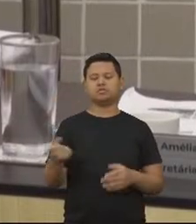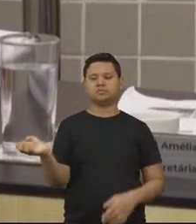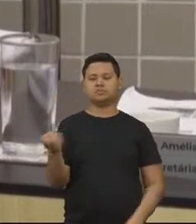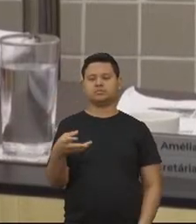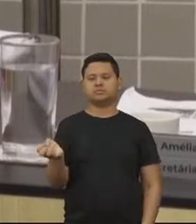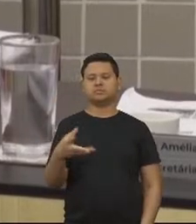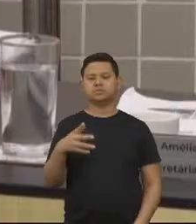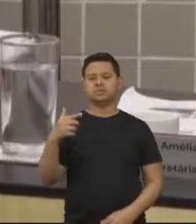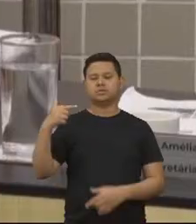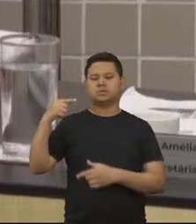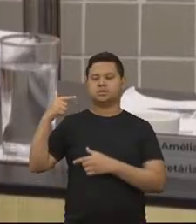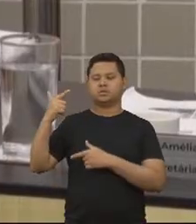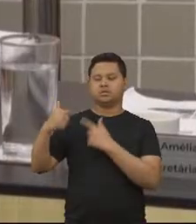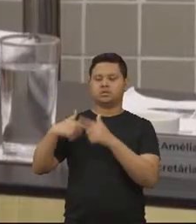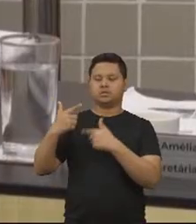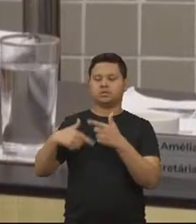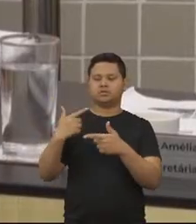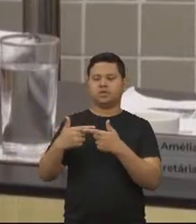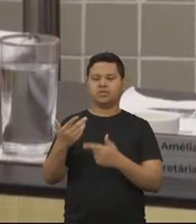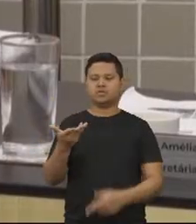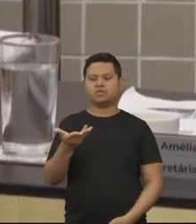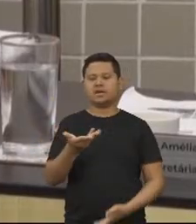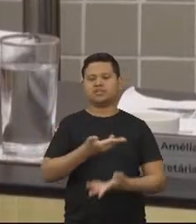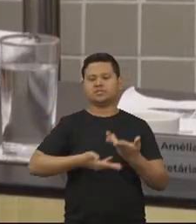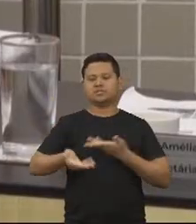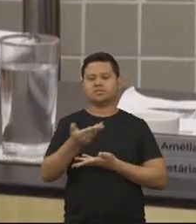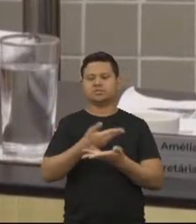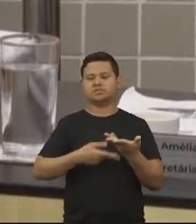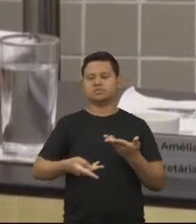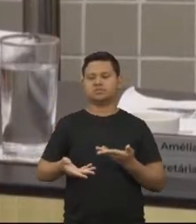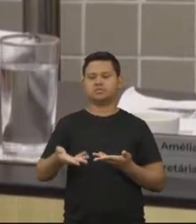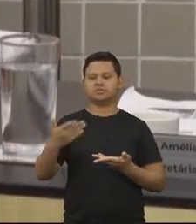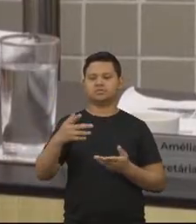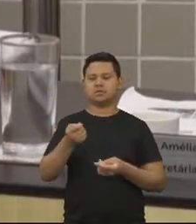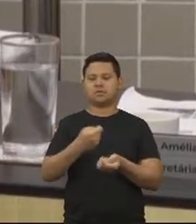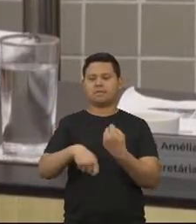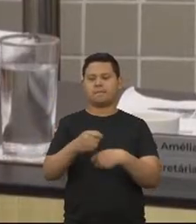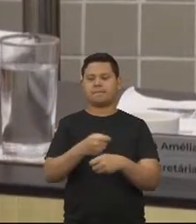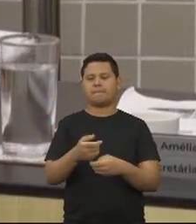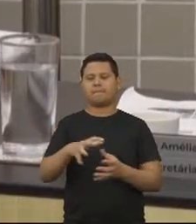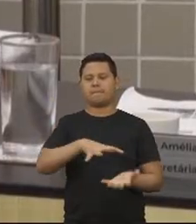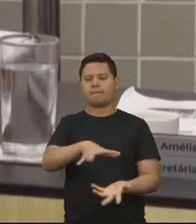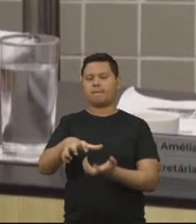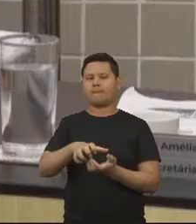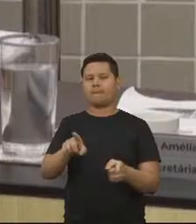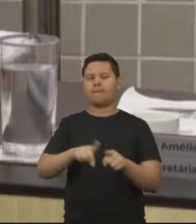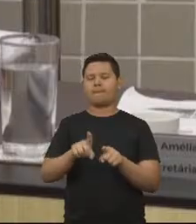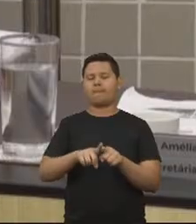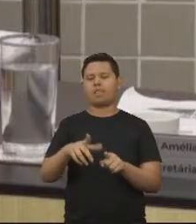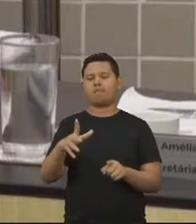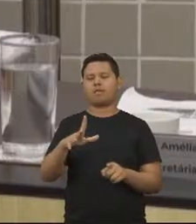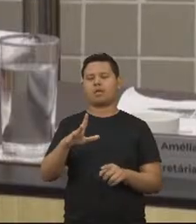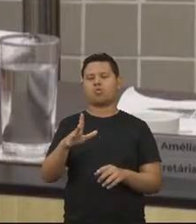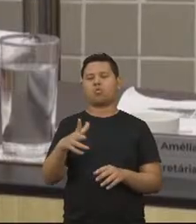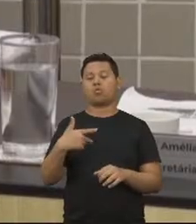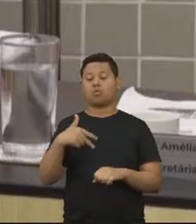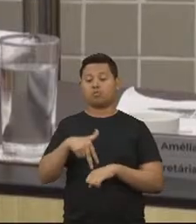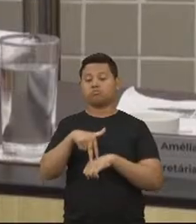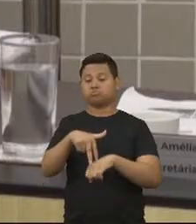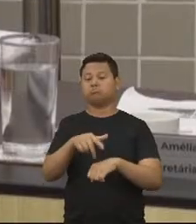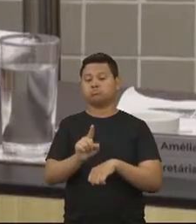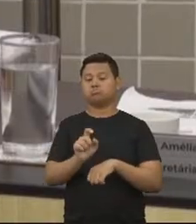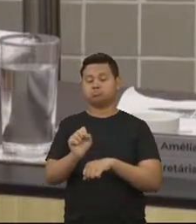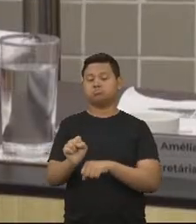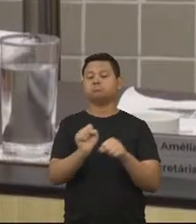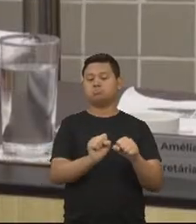à geração de oportunidades e ao desenvolvimento sustentável. Destaca-se ainda a presença de autoridades e especialistas